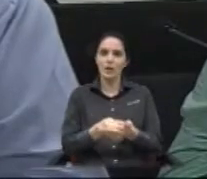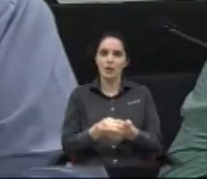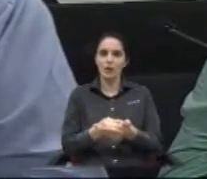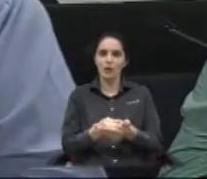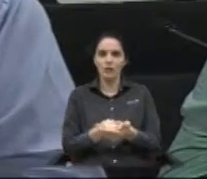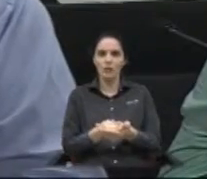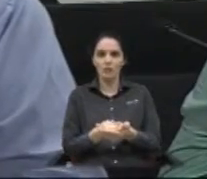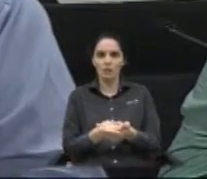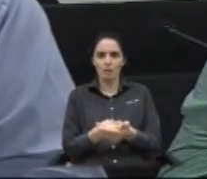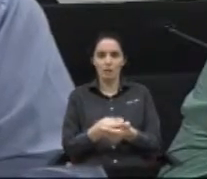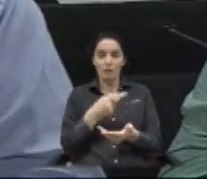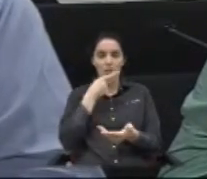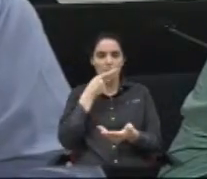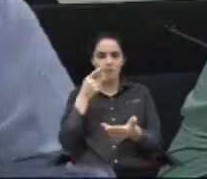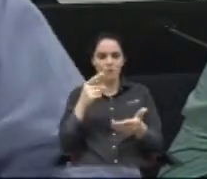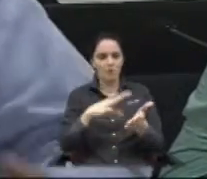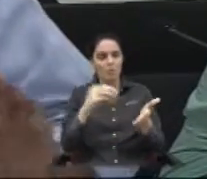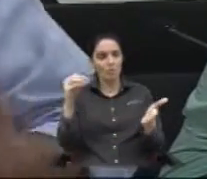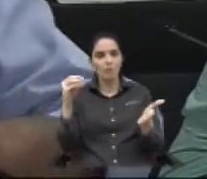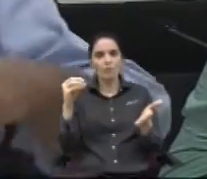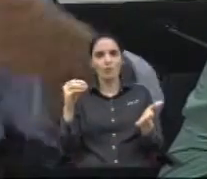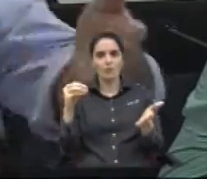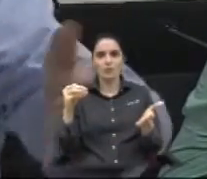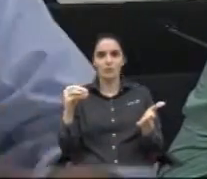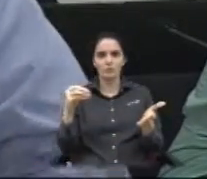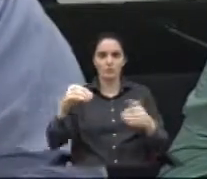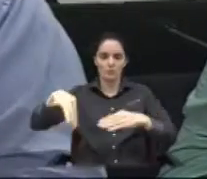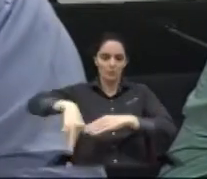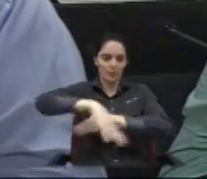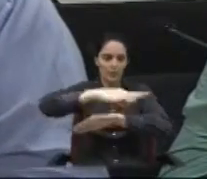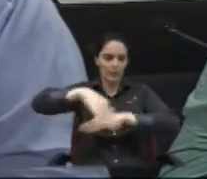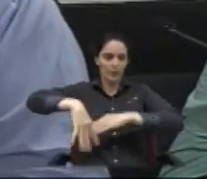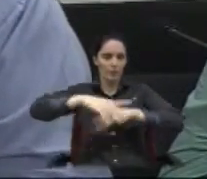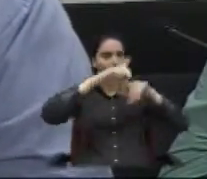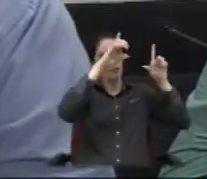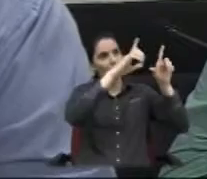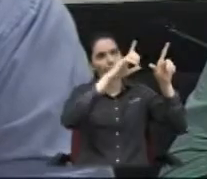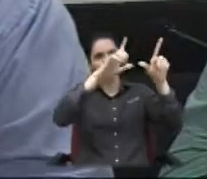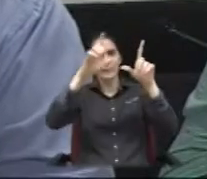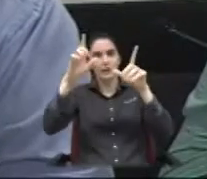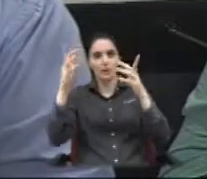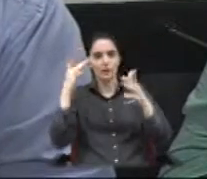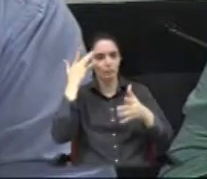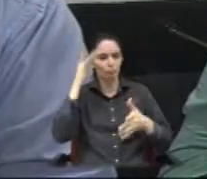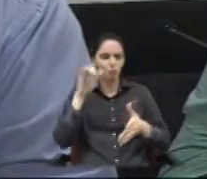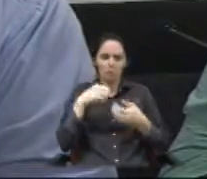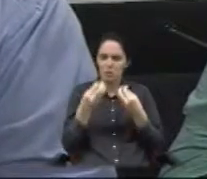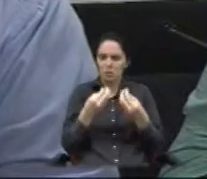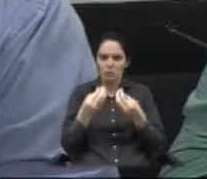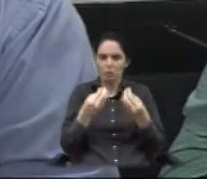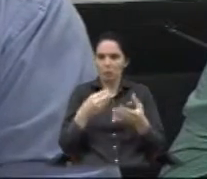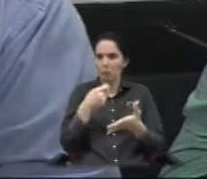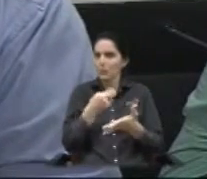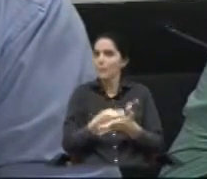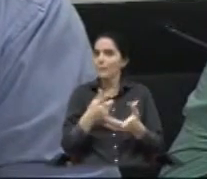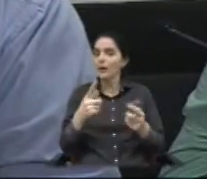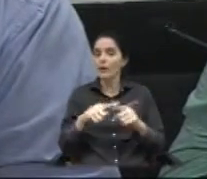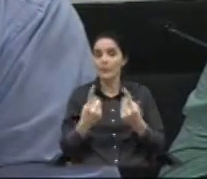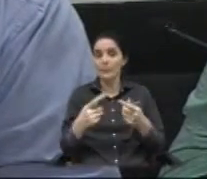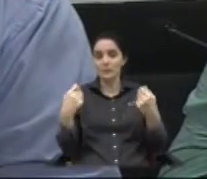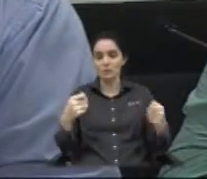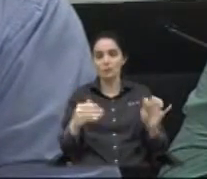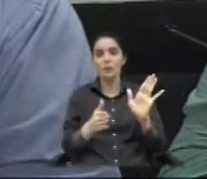de sinalização, eu não sei como que é feito o pagamento, mas que mostre o que está